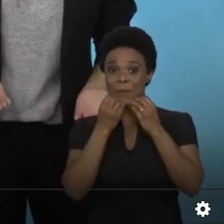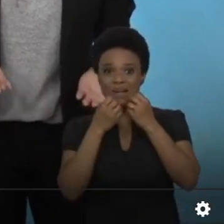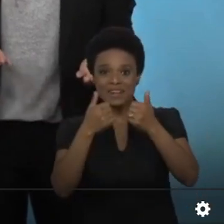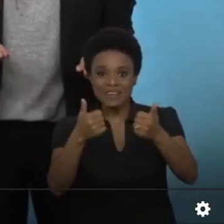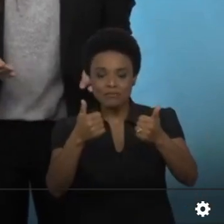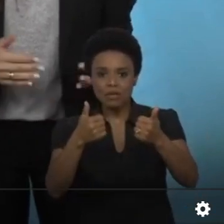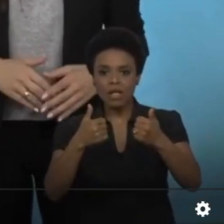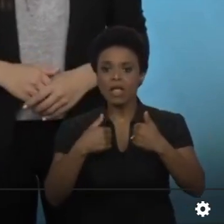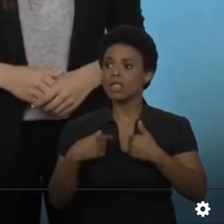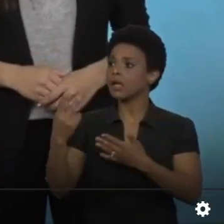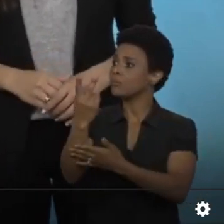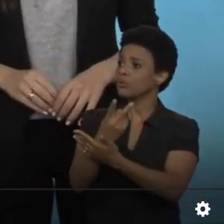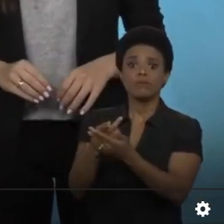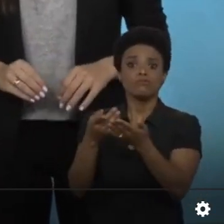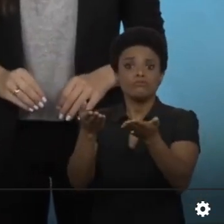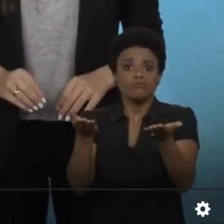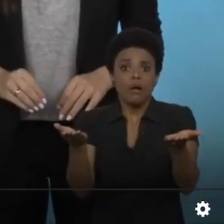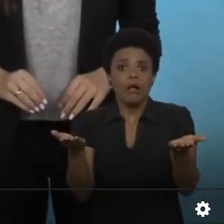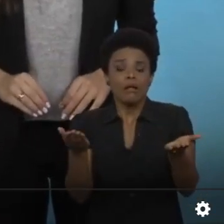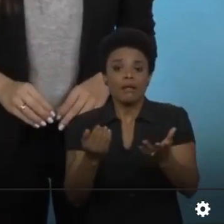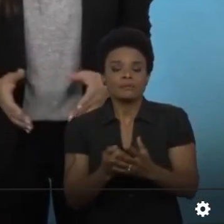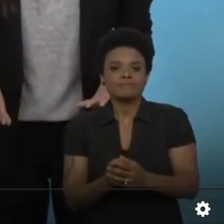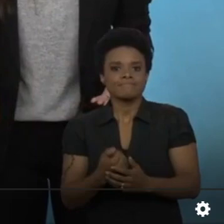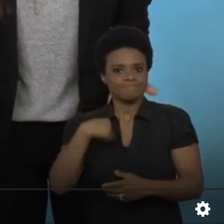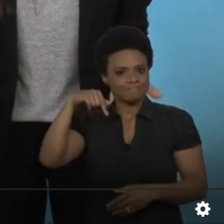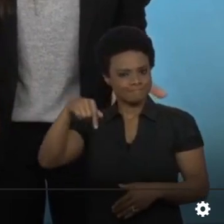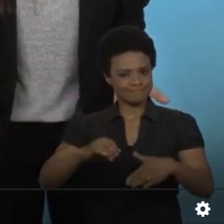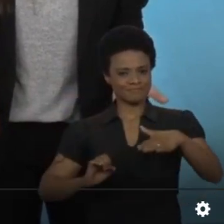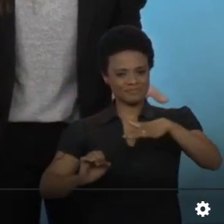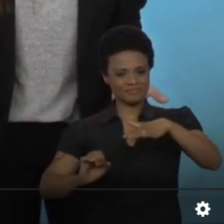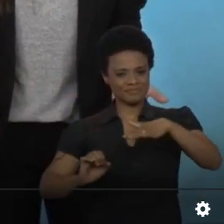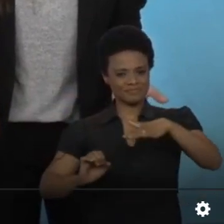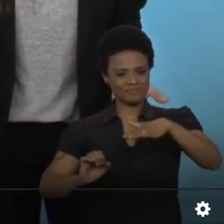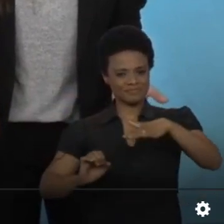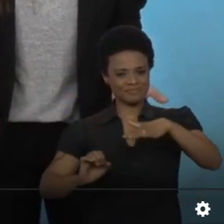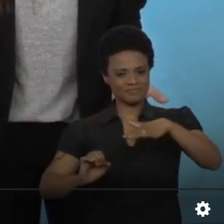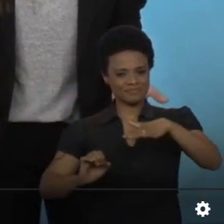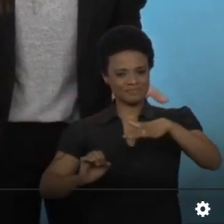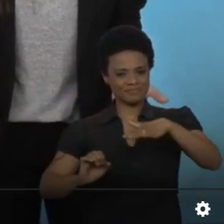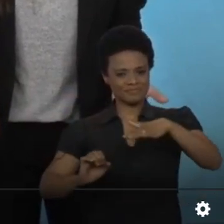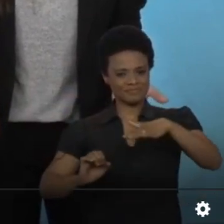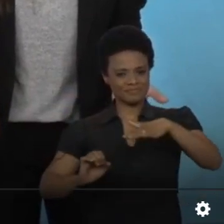estava procurando você mesmo. Aqui na empresa nós acabamos de receber